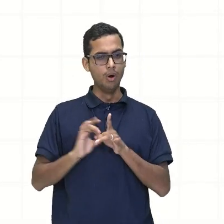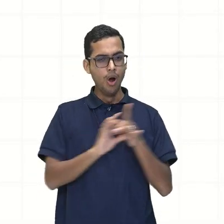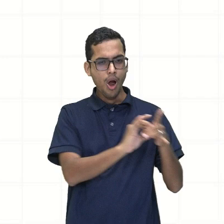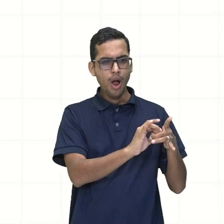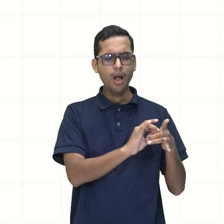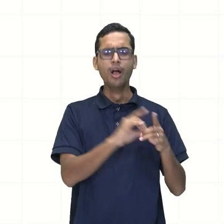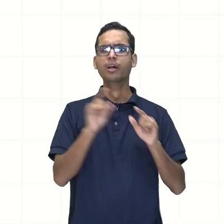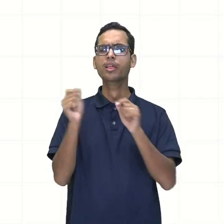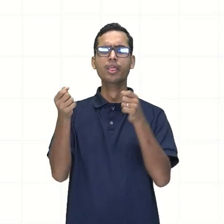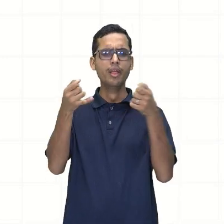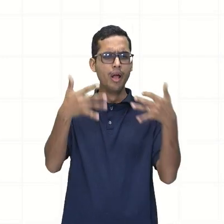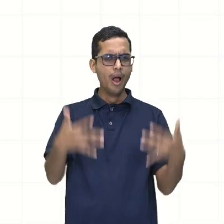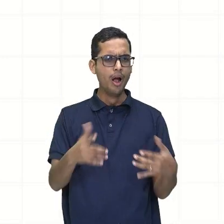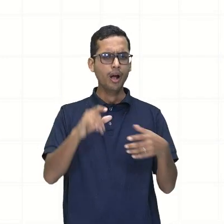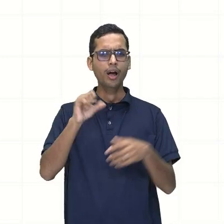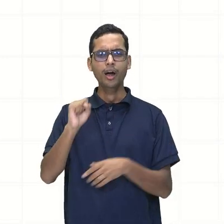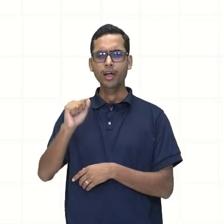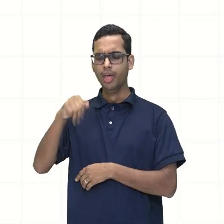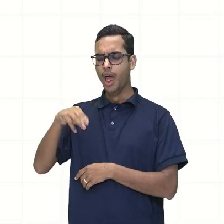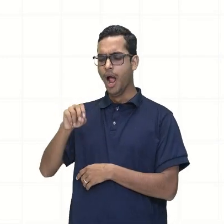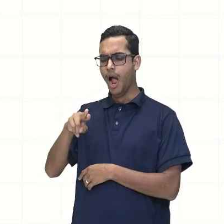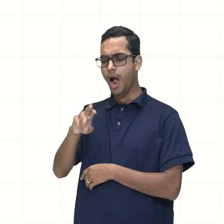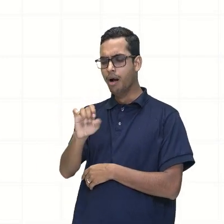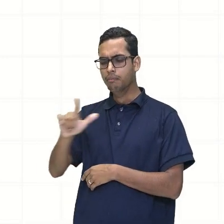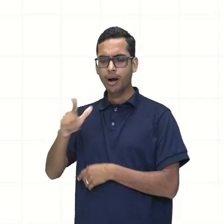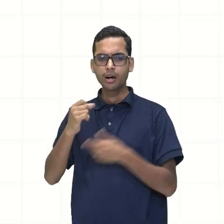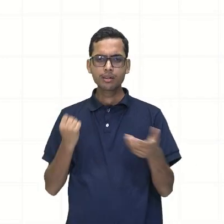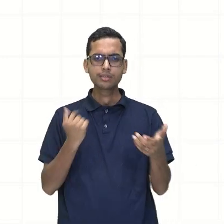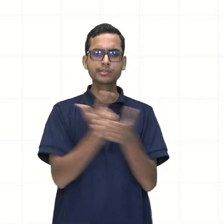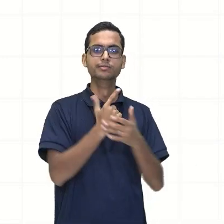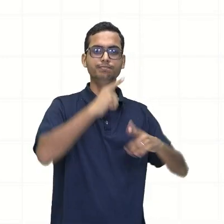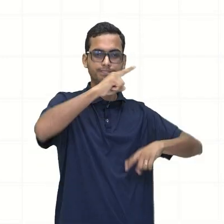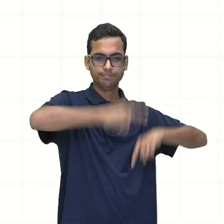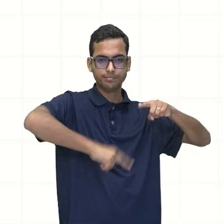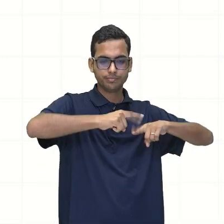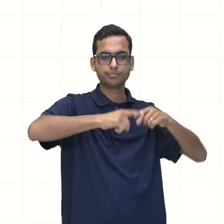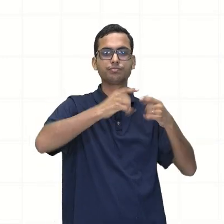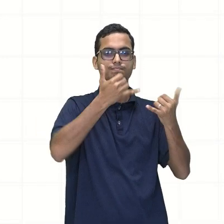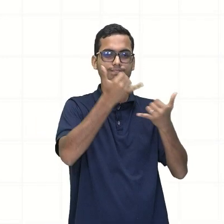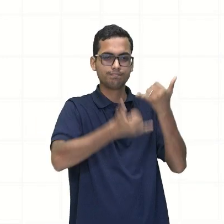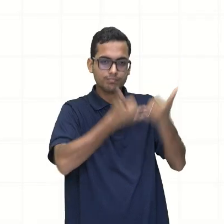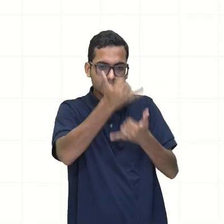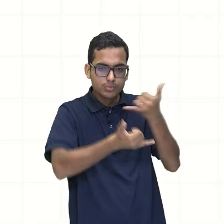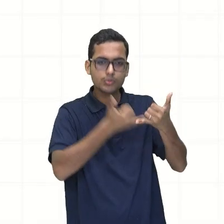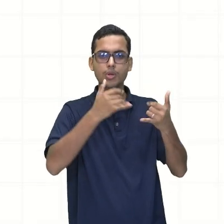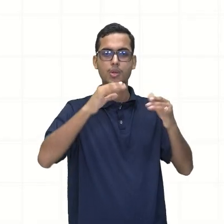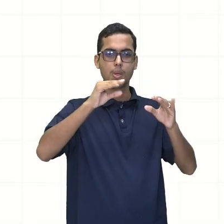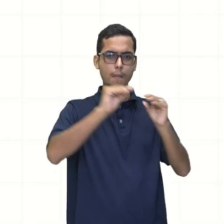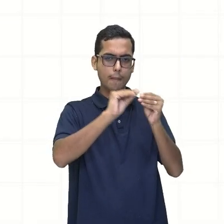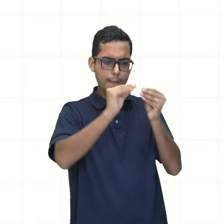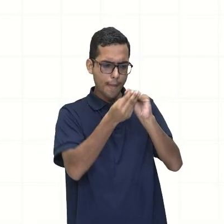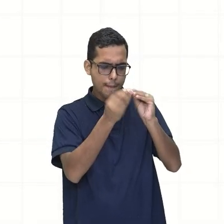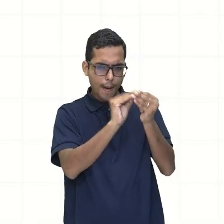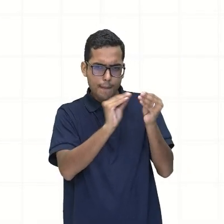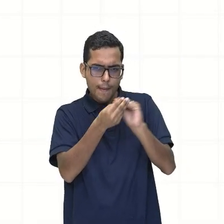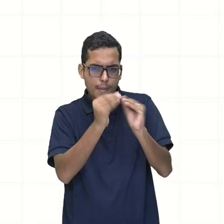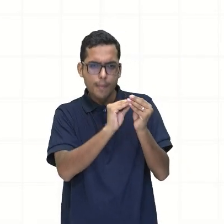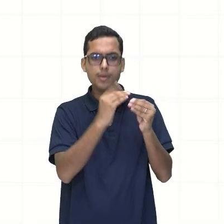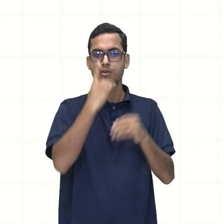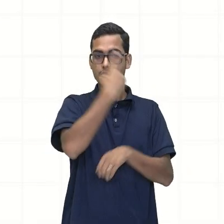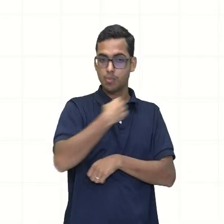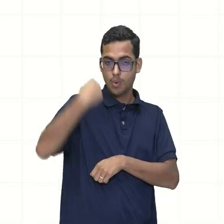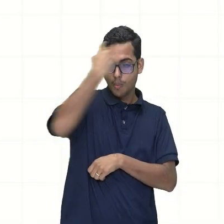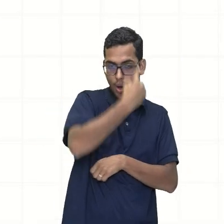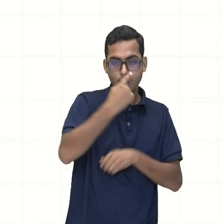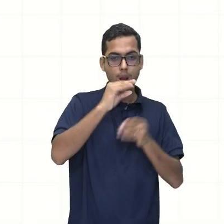o seguinte. Samuel comprou um brinquedo contendo muitas peças para montar. Depois de 1 hora, ele conseguiu montar a